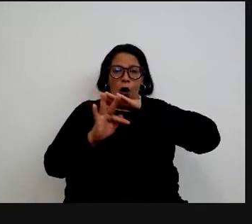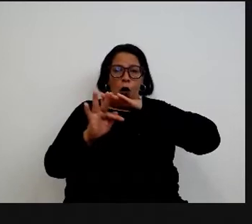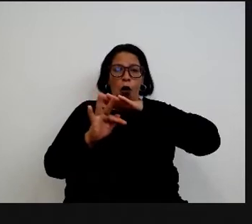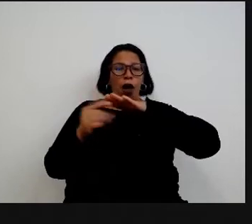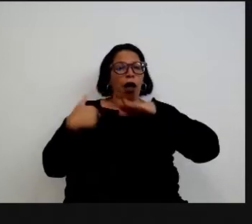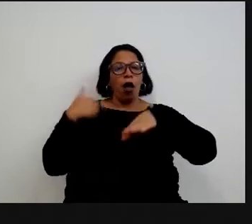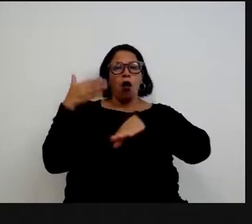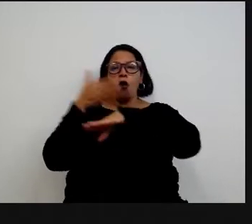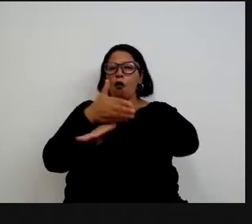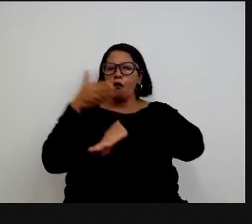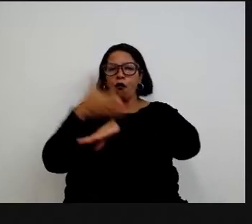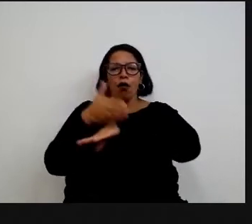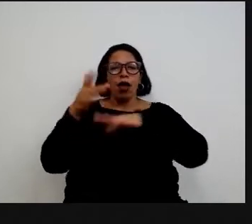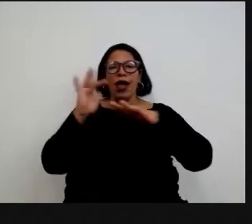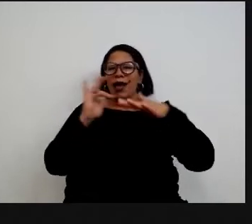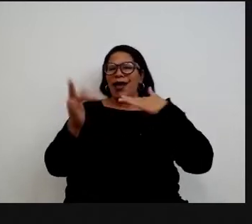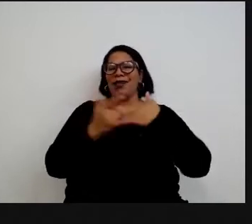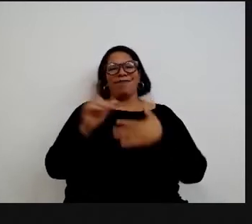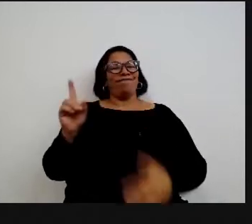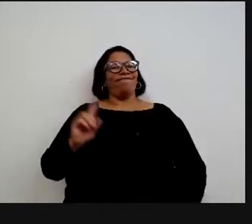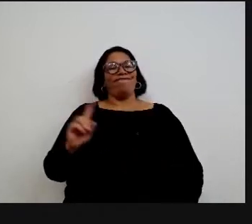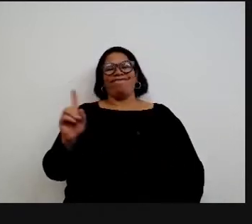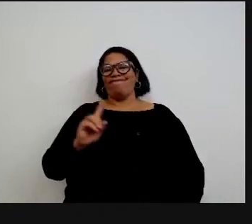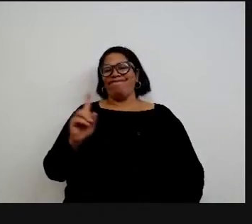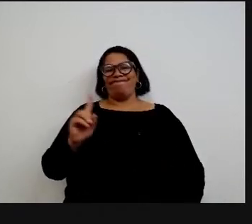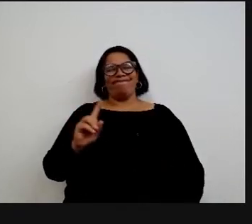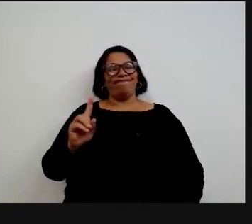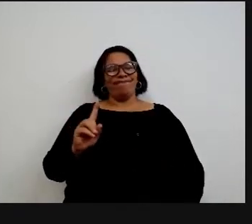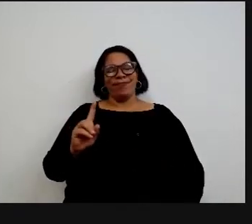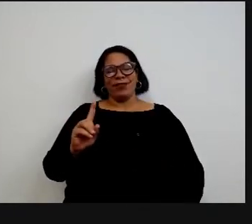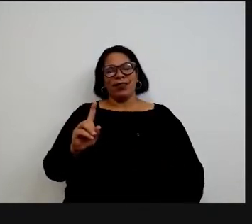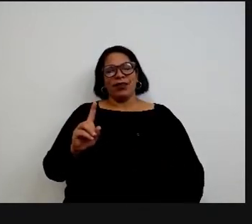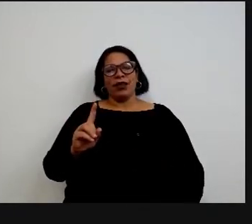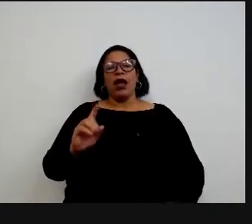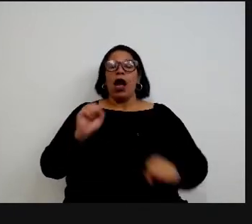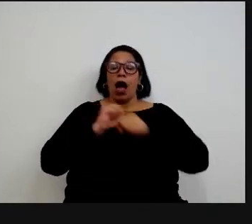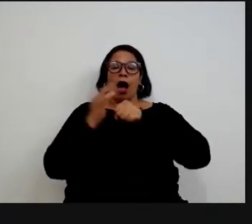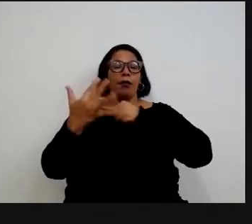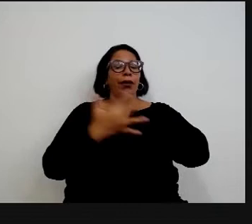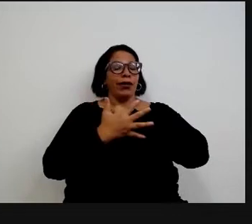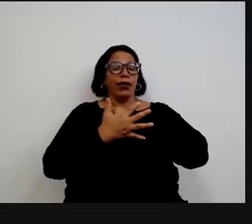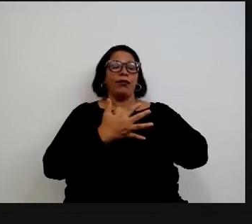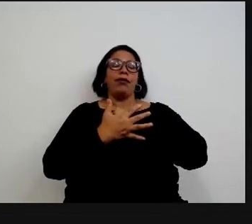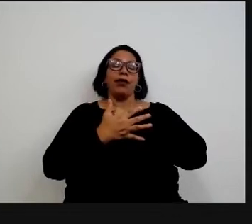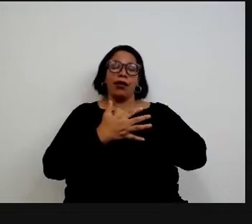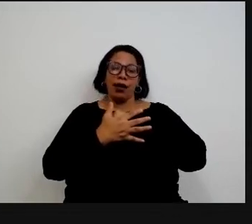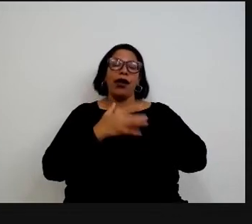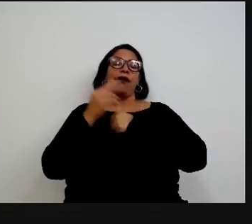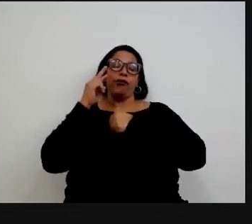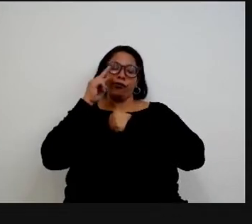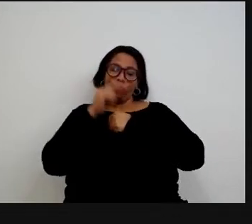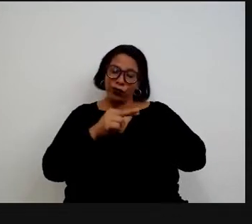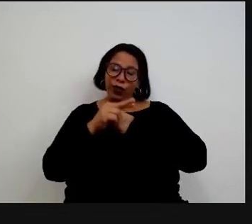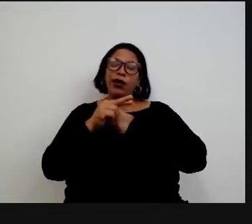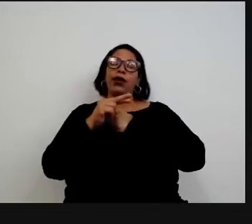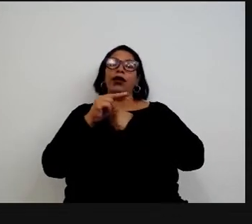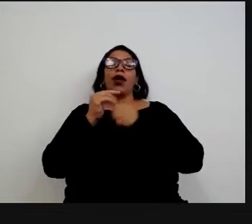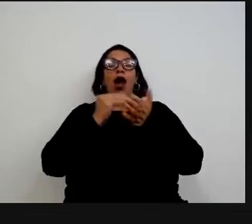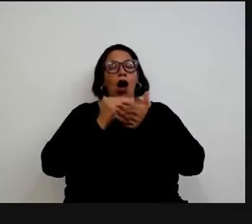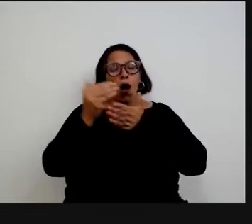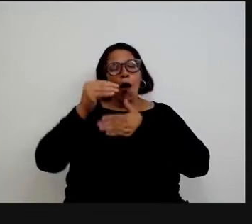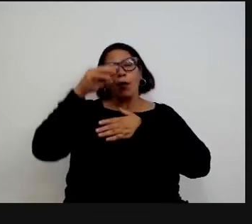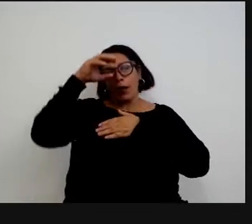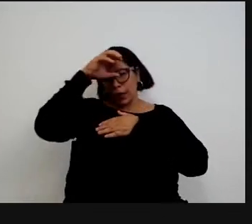era um frequentador de redes sociais. Né? A pandemia me levou a isso também. Eu acho